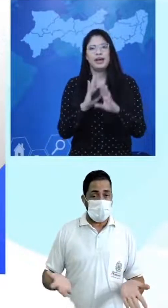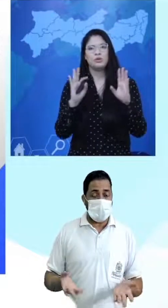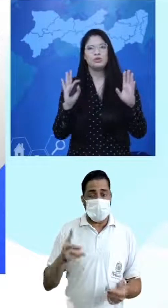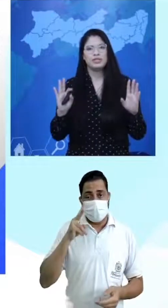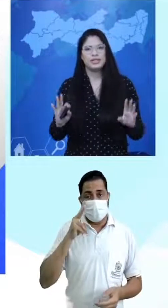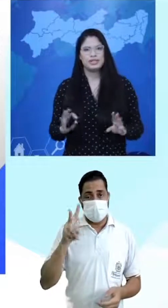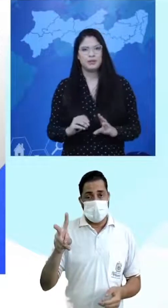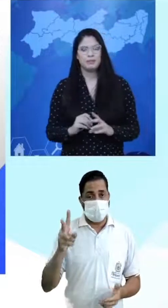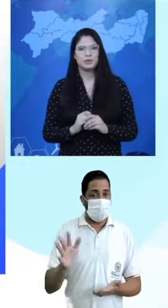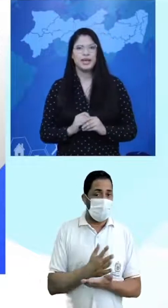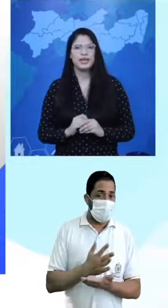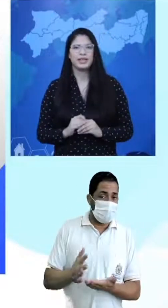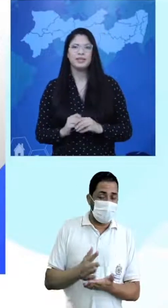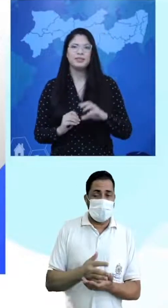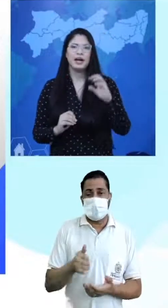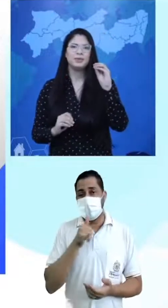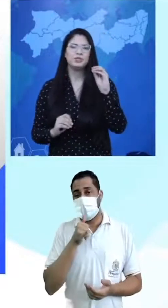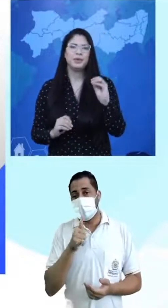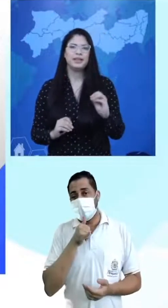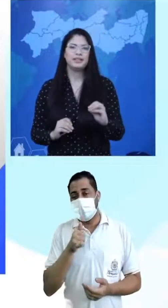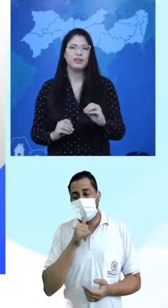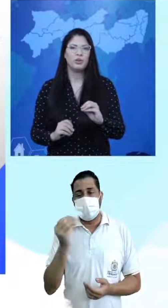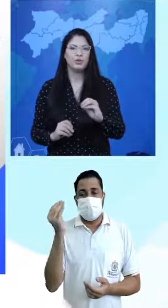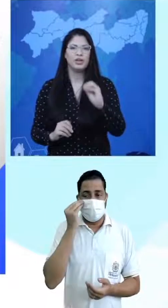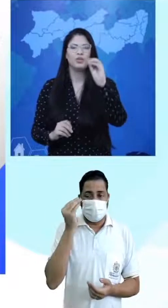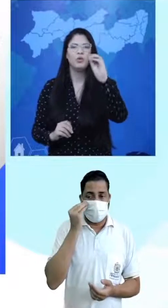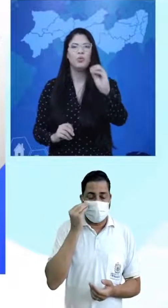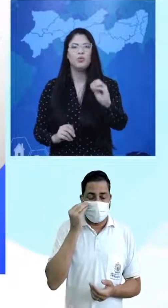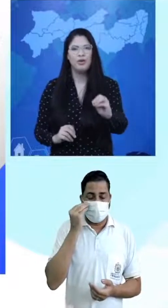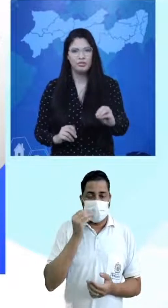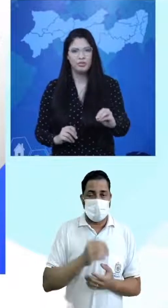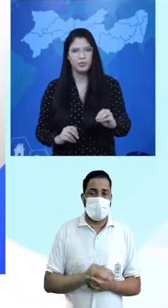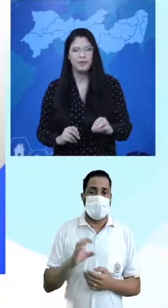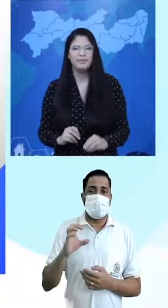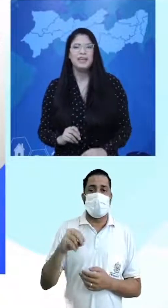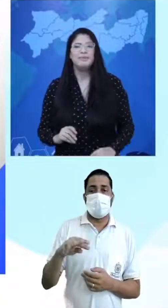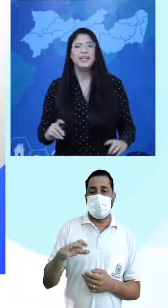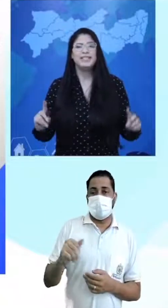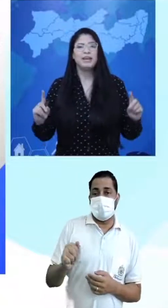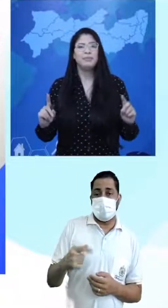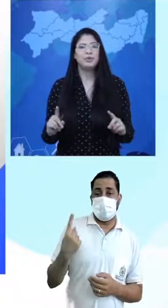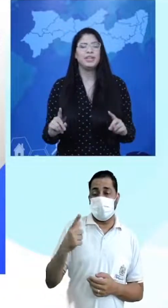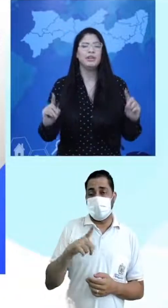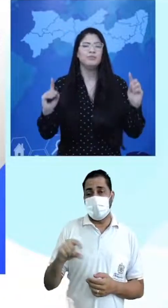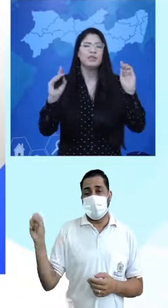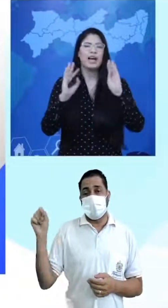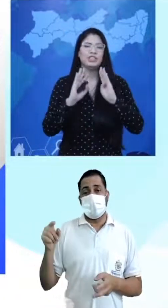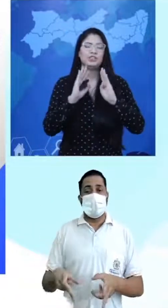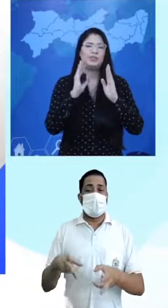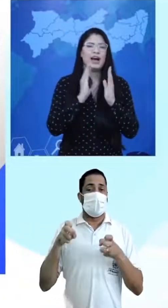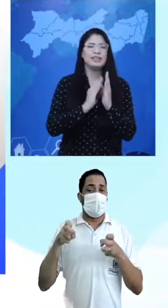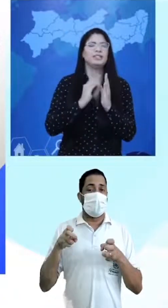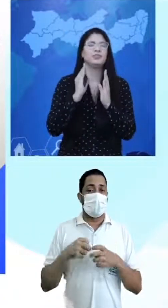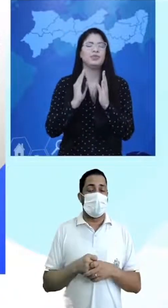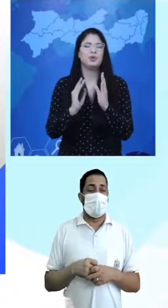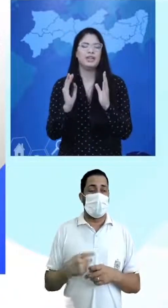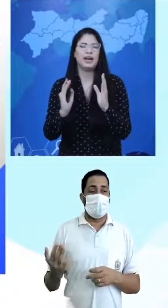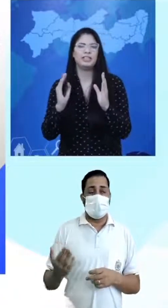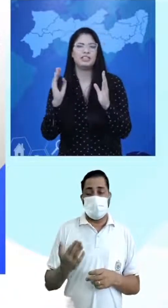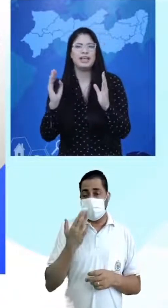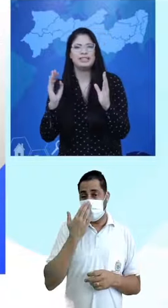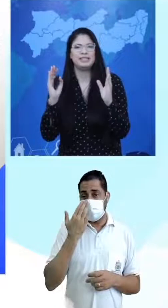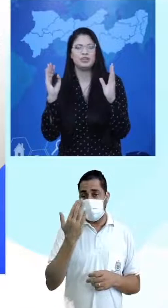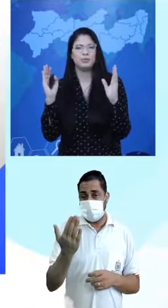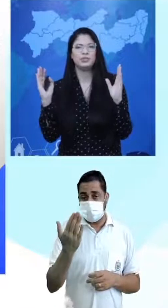ver alguns exemplos aí da perspectiva cônica com uma fuga. Percebam que as faces